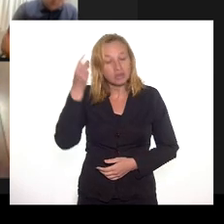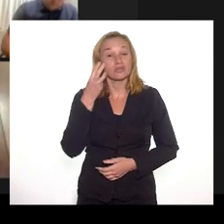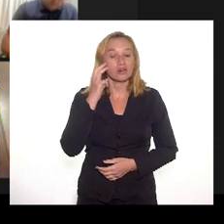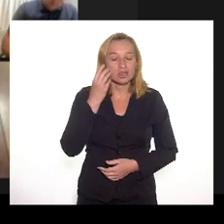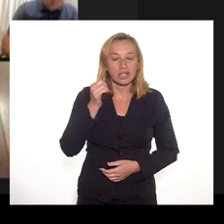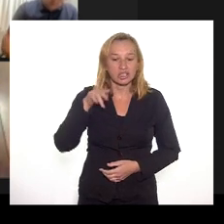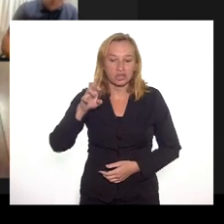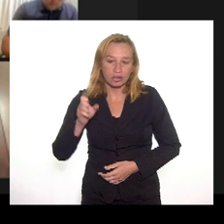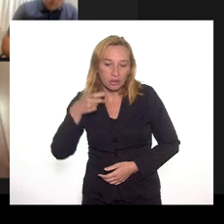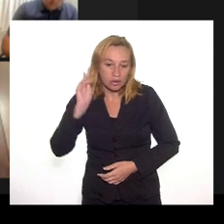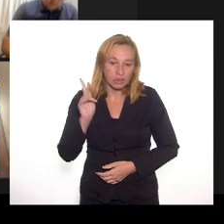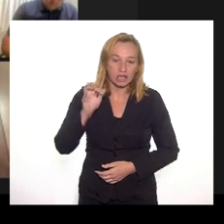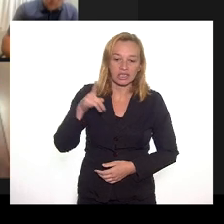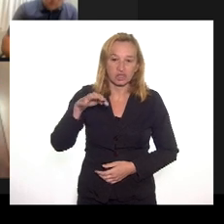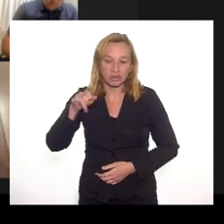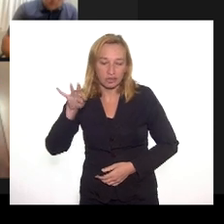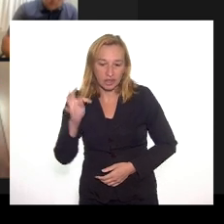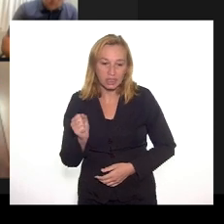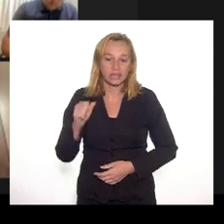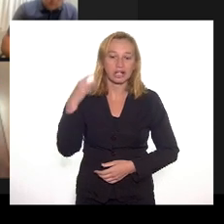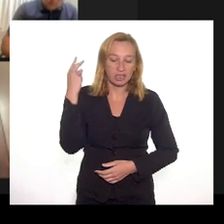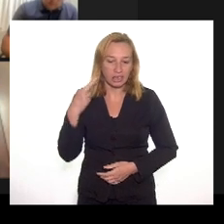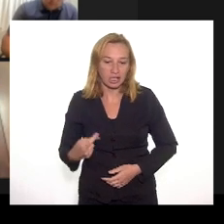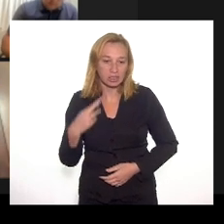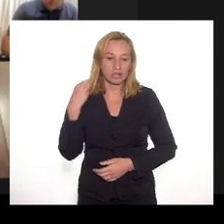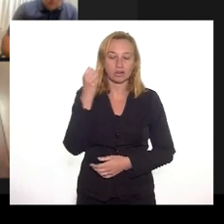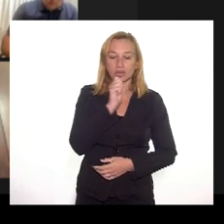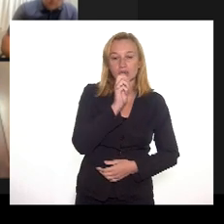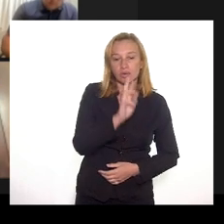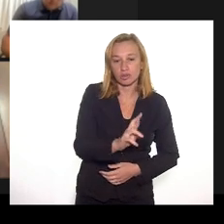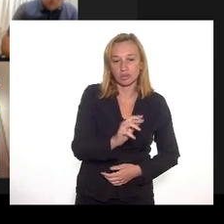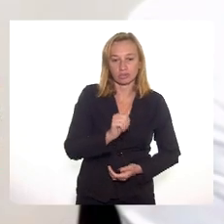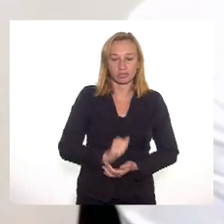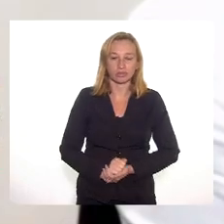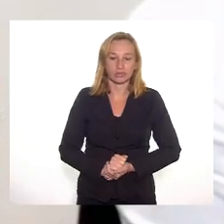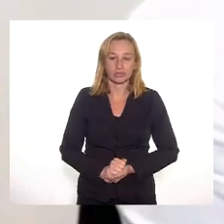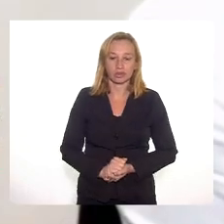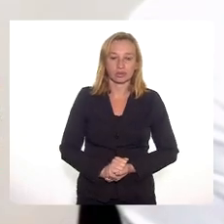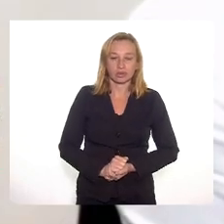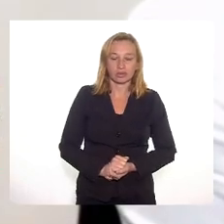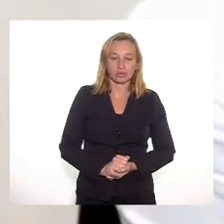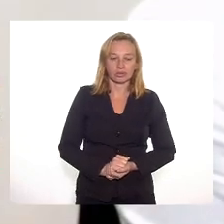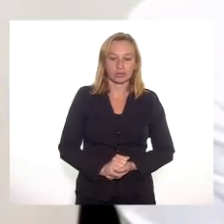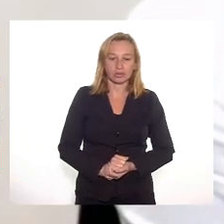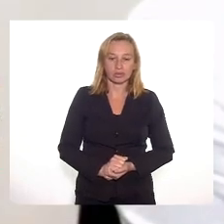Knobloch, Mônica, Alexandre Freitas, Renata e Rodrigo Amorim, sem prejuízo de nós